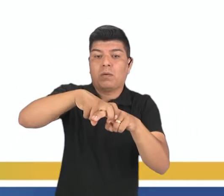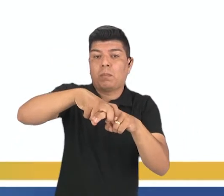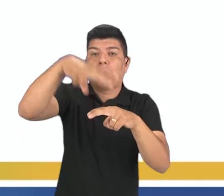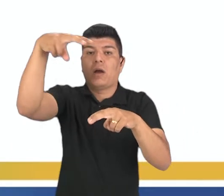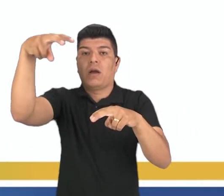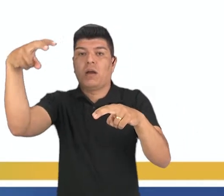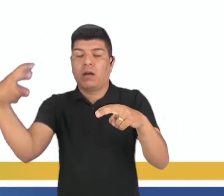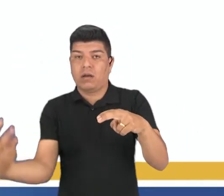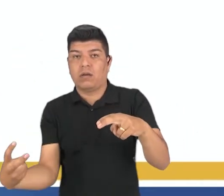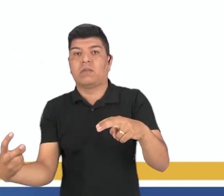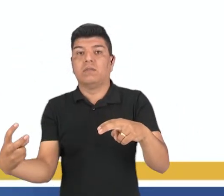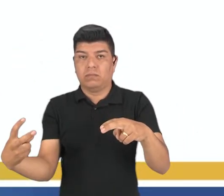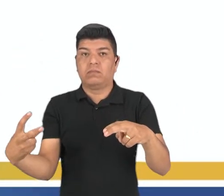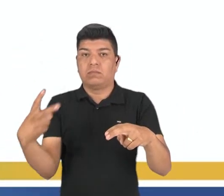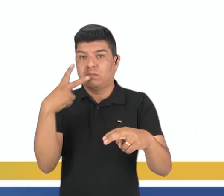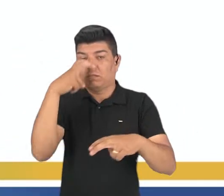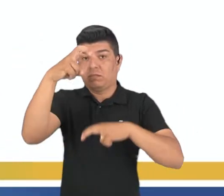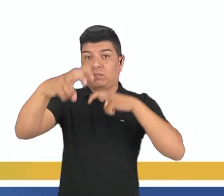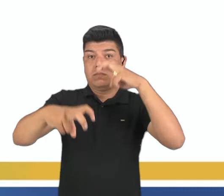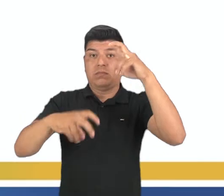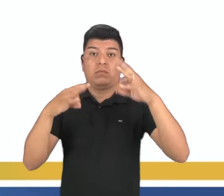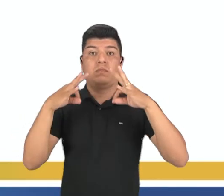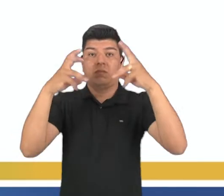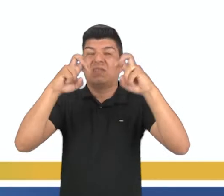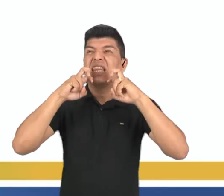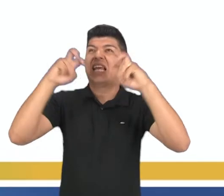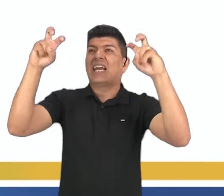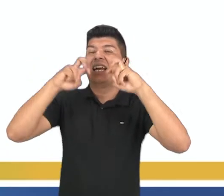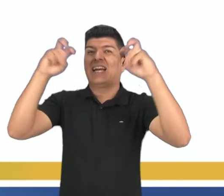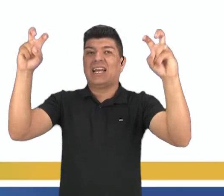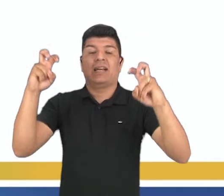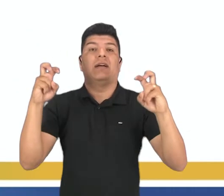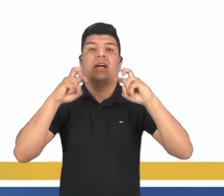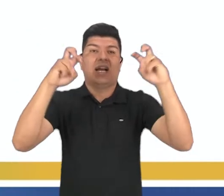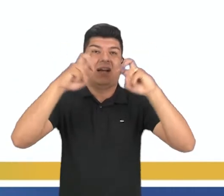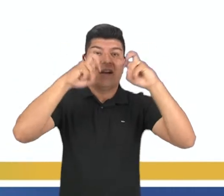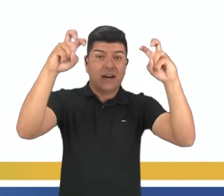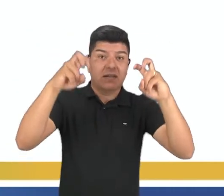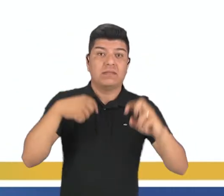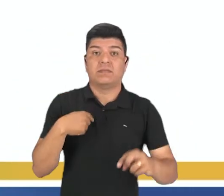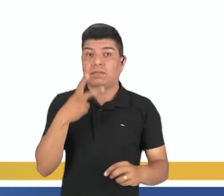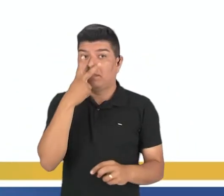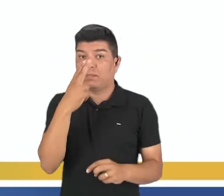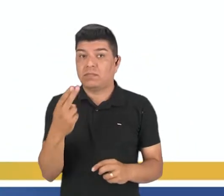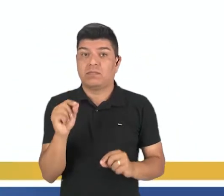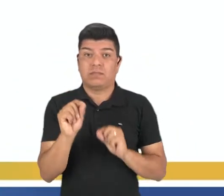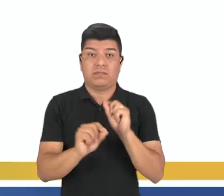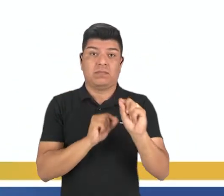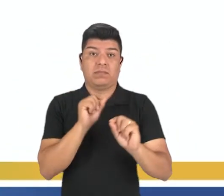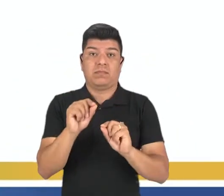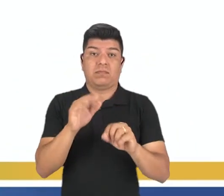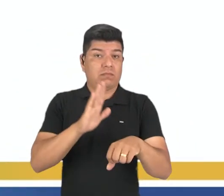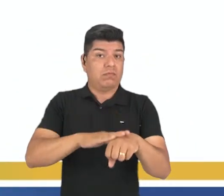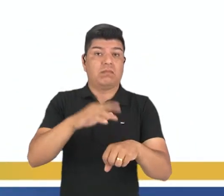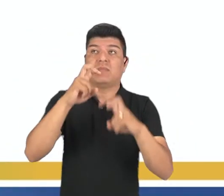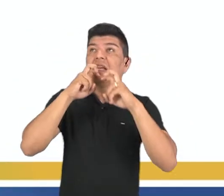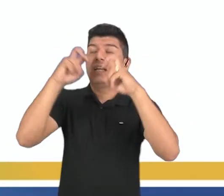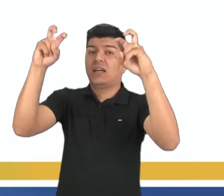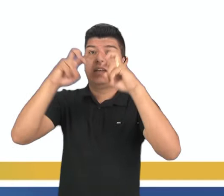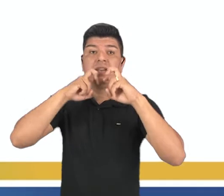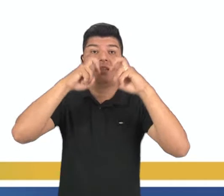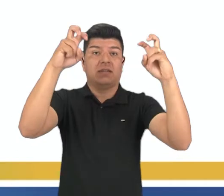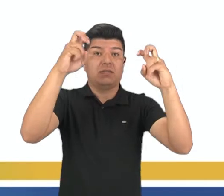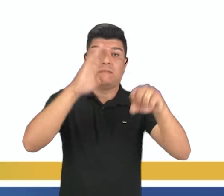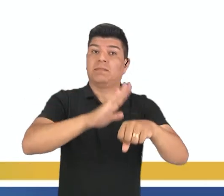roda gigante disparou, fazendo todo mundo gritar desesperadamente. Parecia que, quanto mais nós